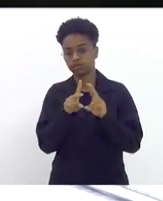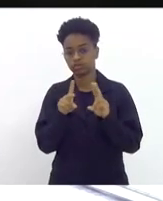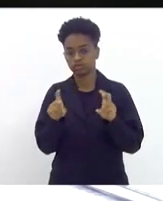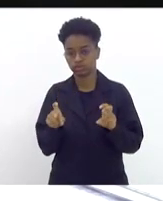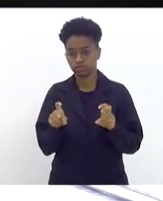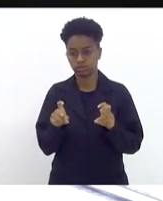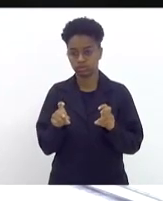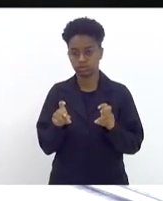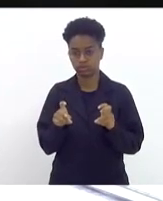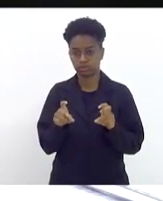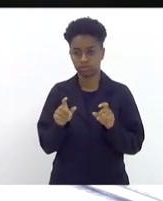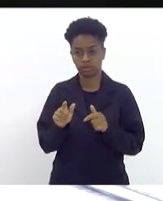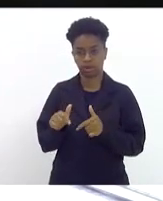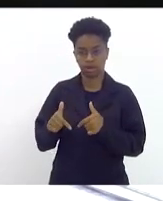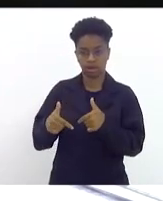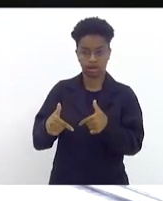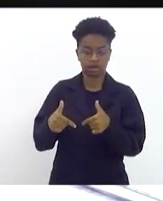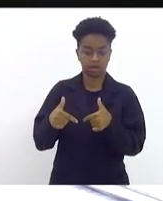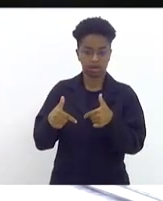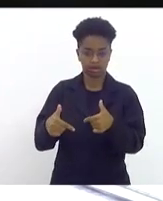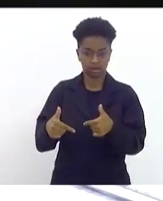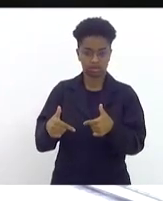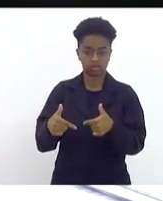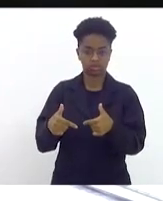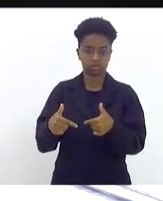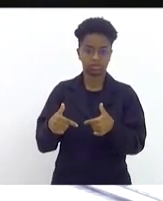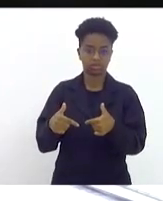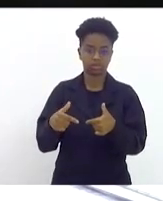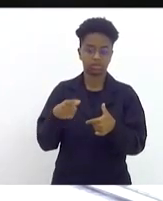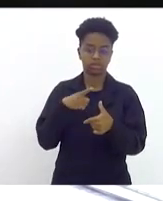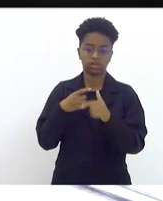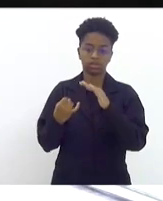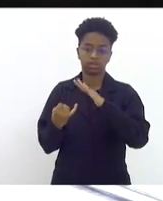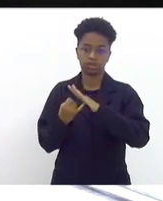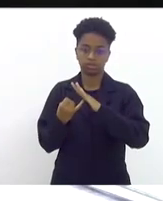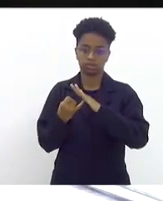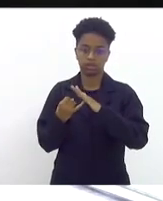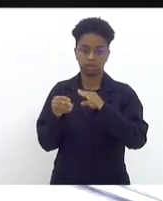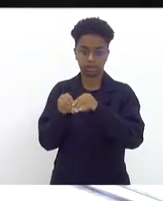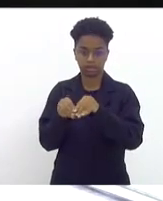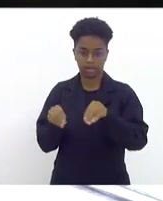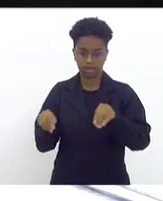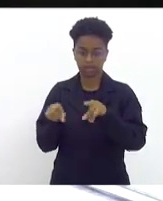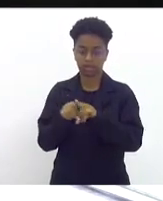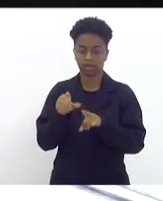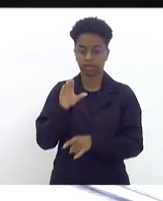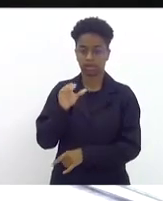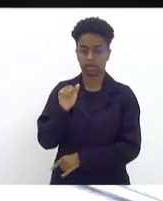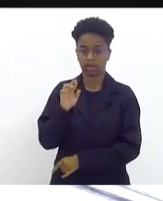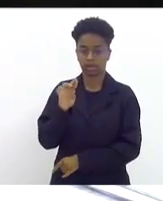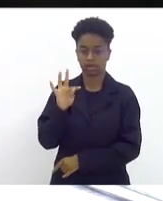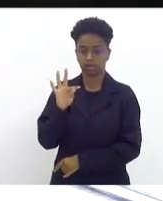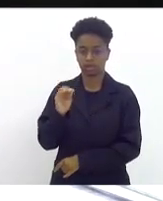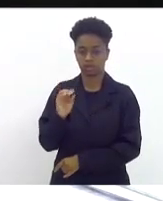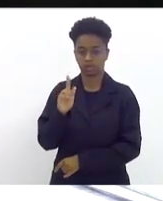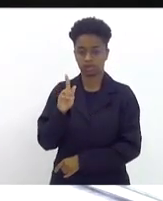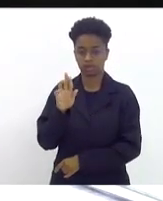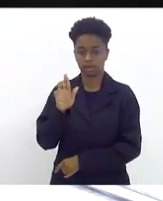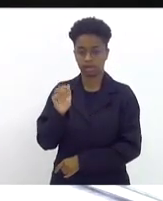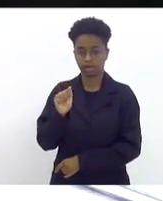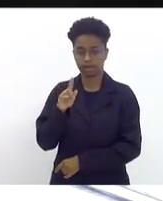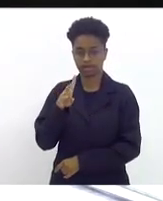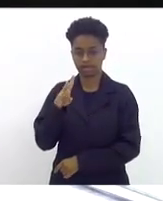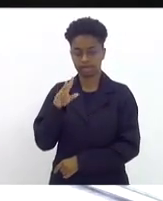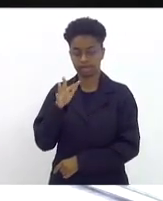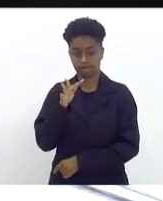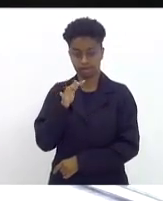nos agentes promotores né o próprio Instituto de terras e cartografia do Estado do Rio de Janeiro então o